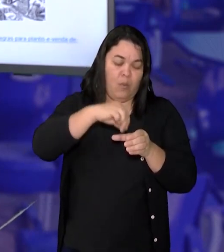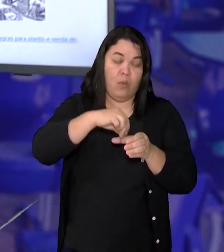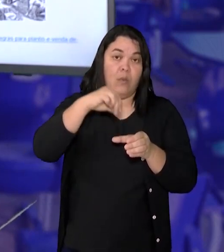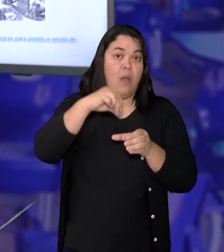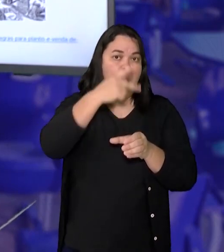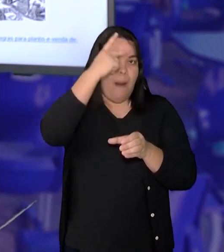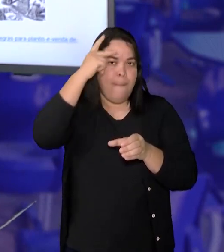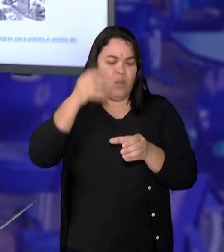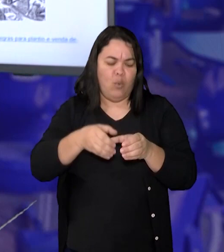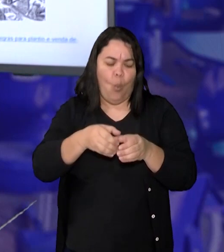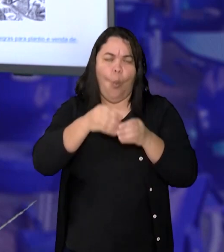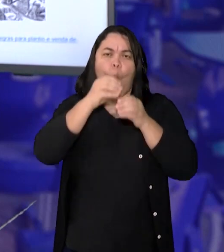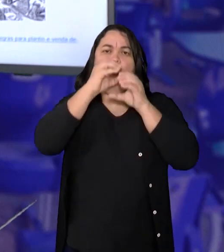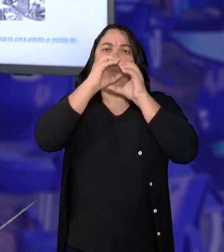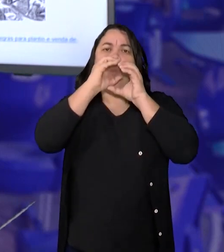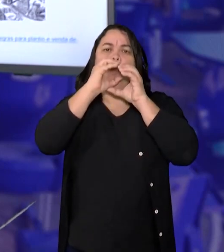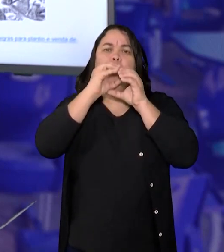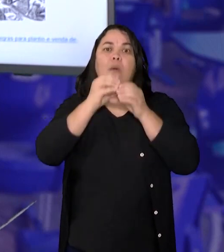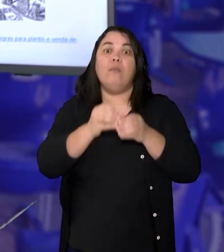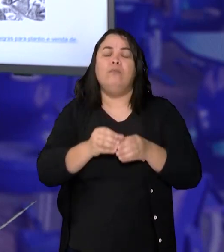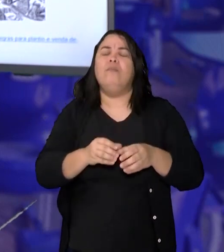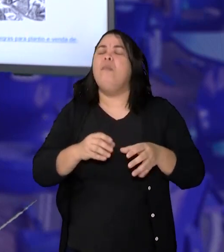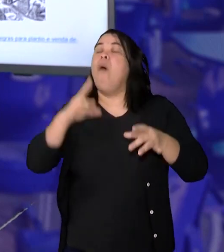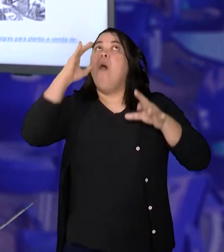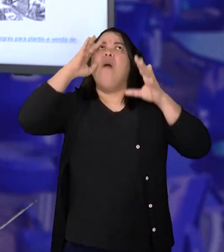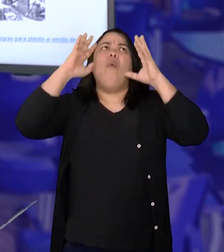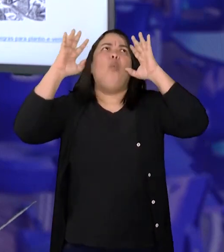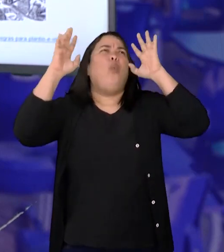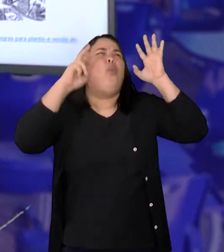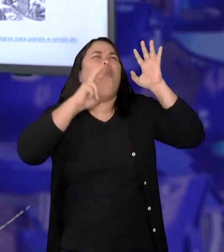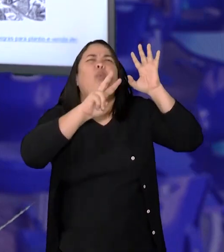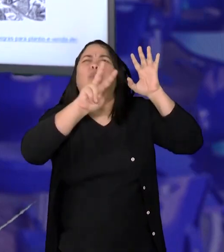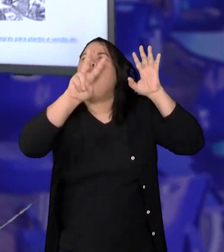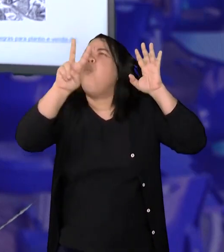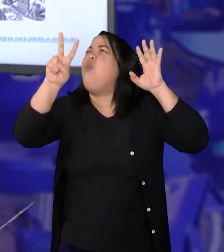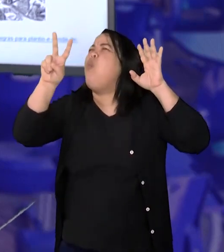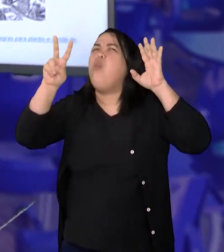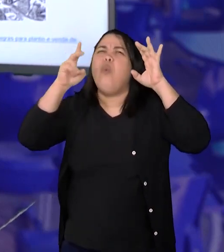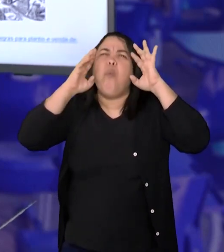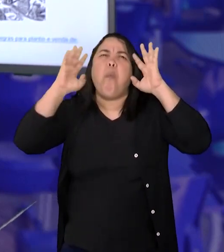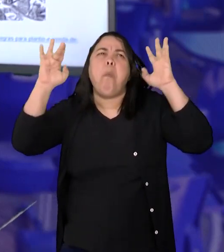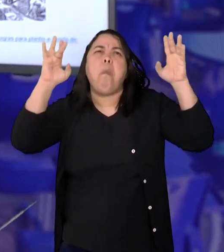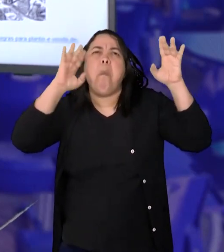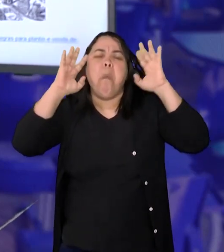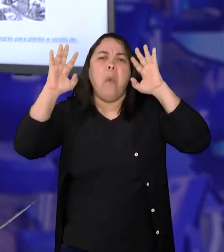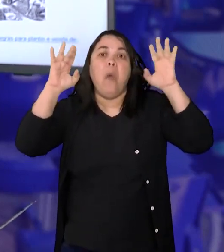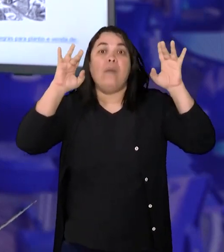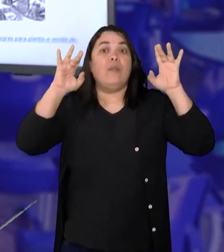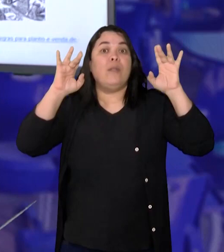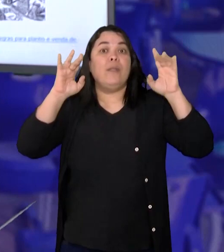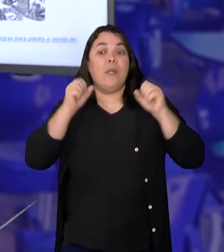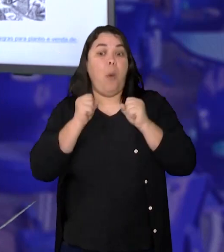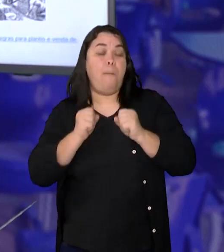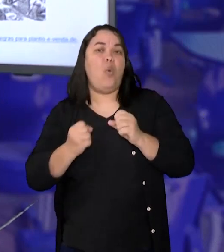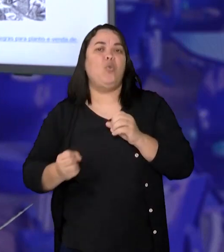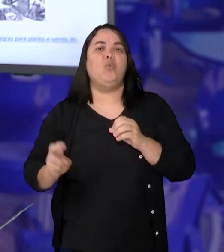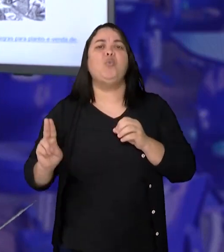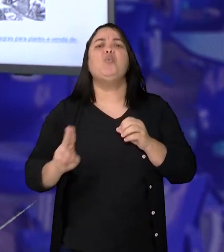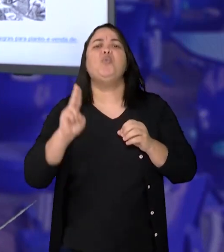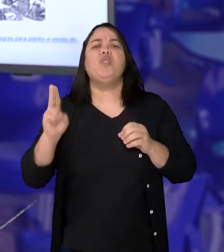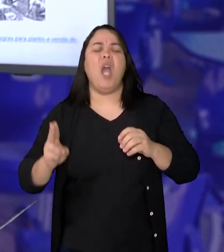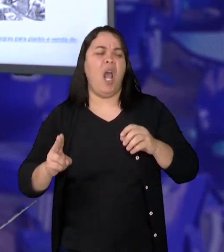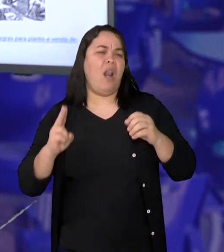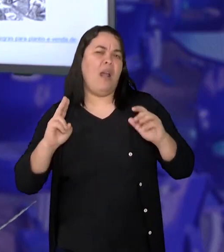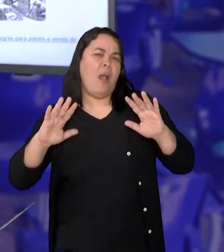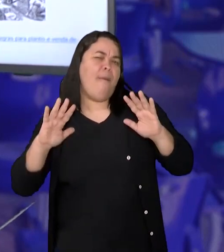vão alucinar. E aí o que é que eu vou fazer? Essa droga eu posso utilizar durante, por exemplo, uma festa e eu dizer,